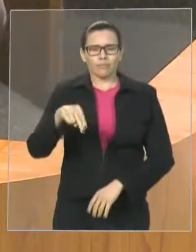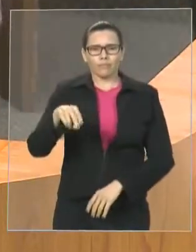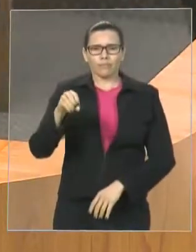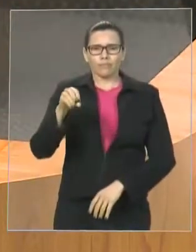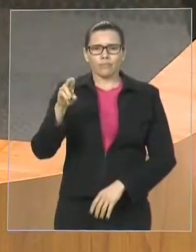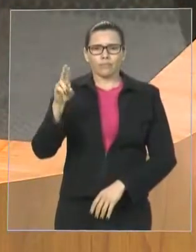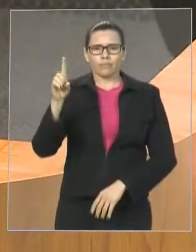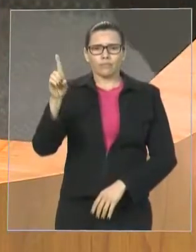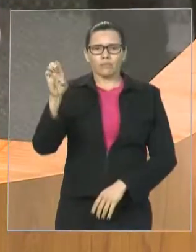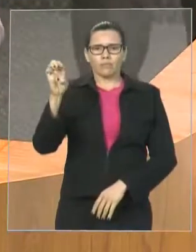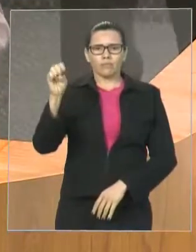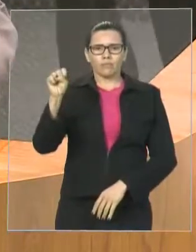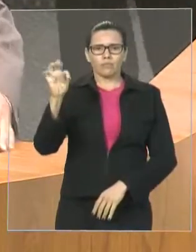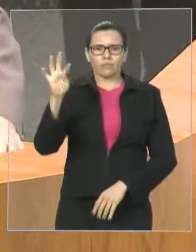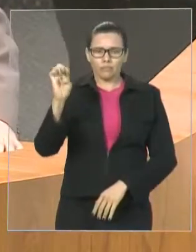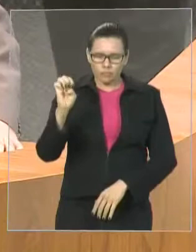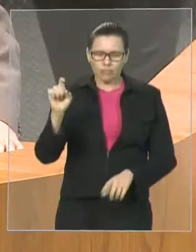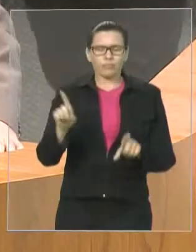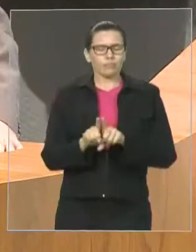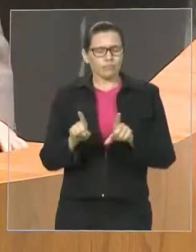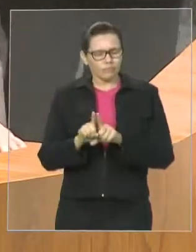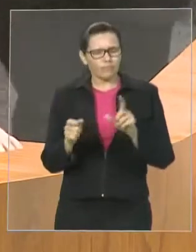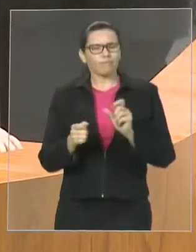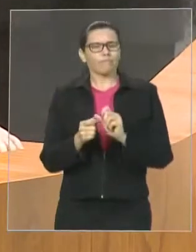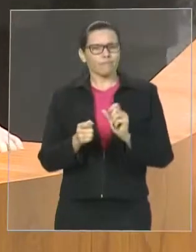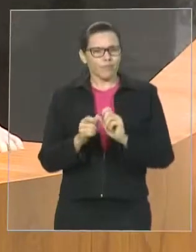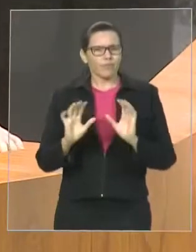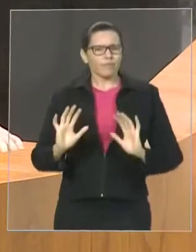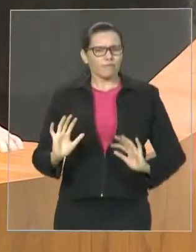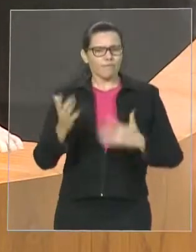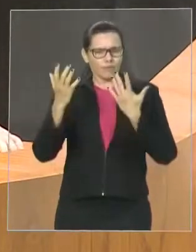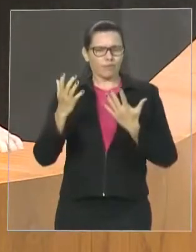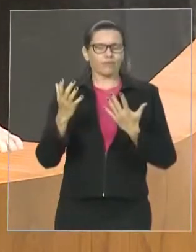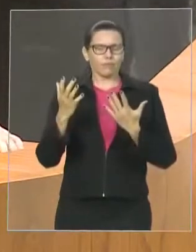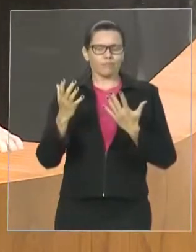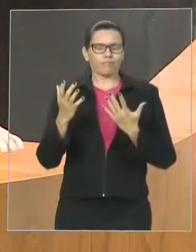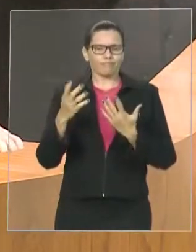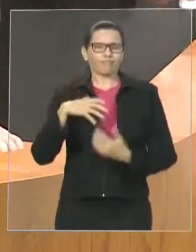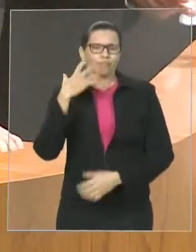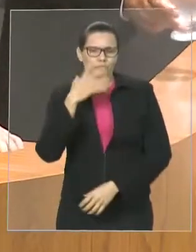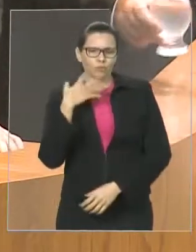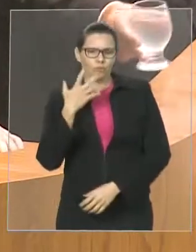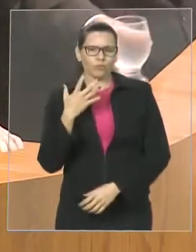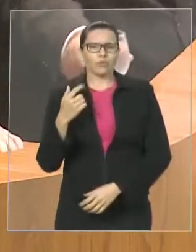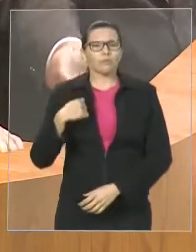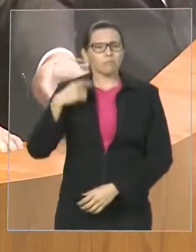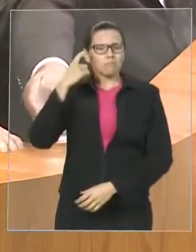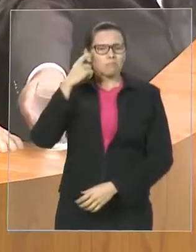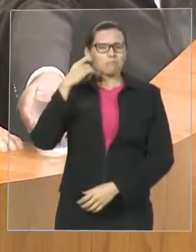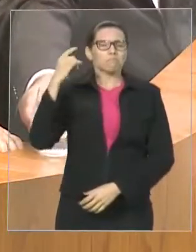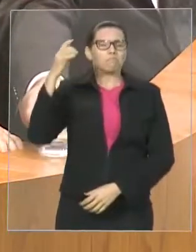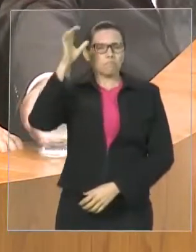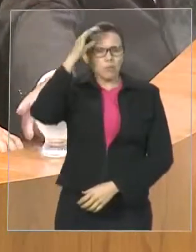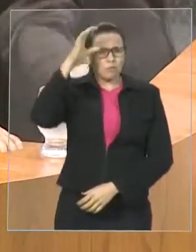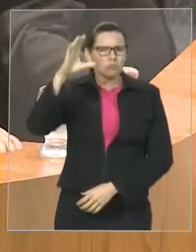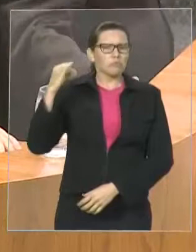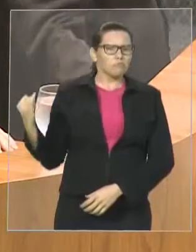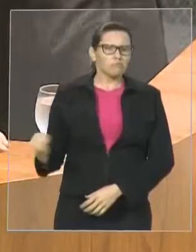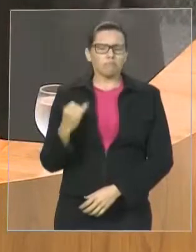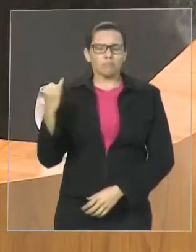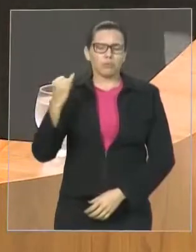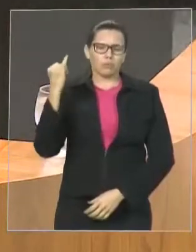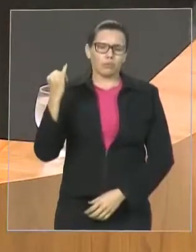um importante fator de desenvolvimento para a cultura, para o entretenimento, mas principalmente